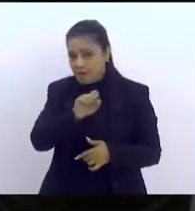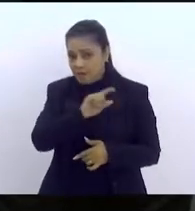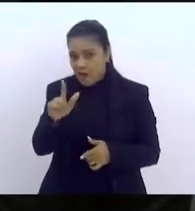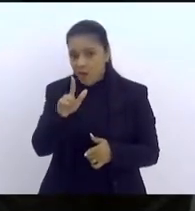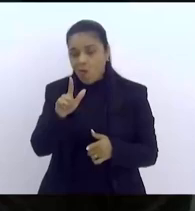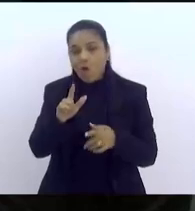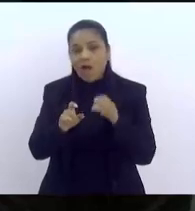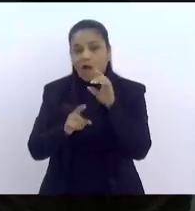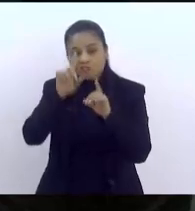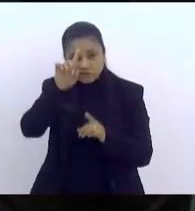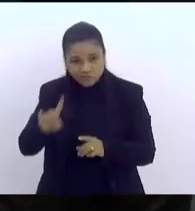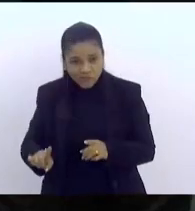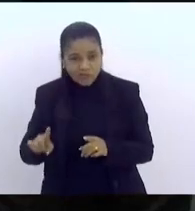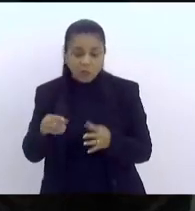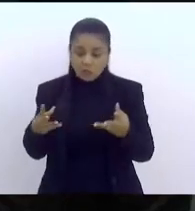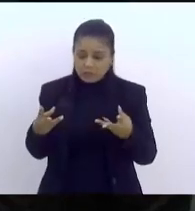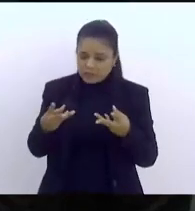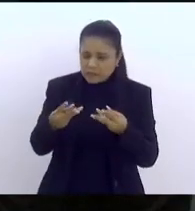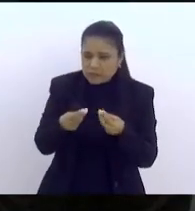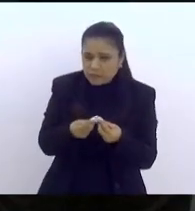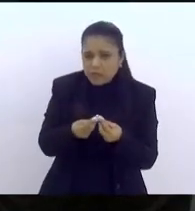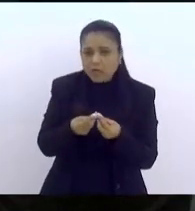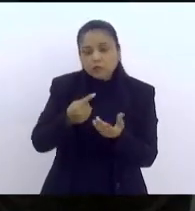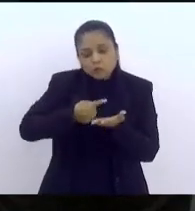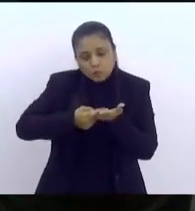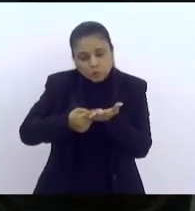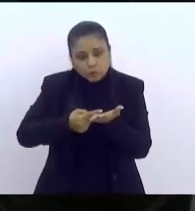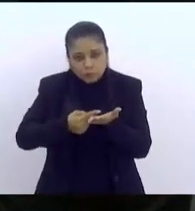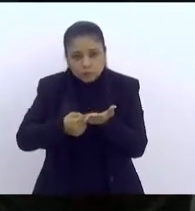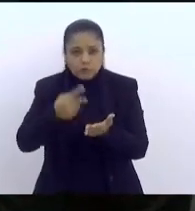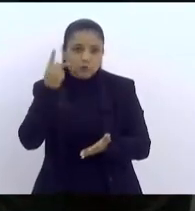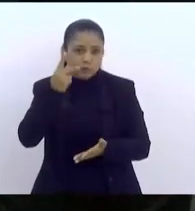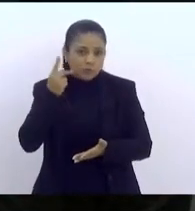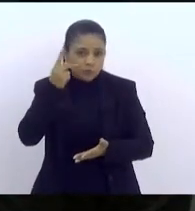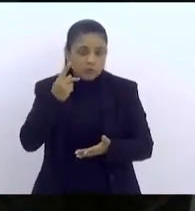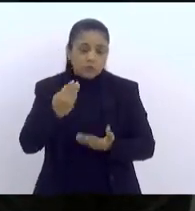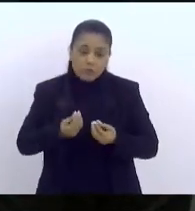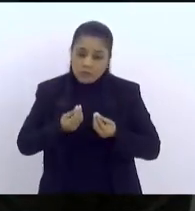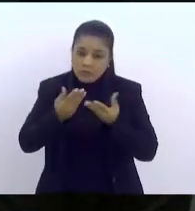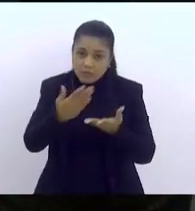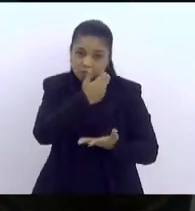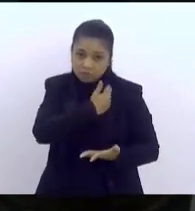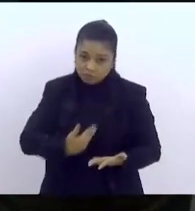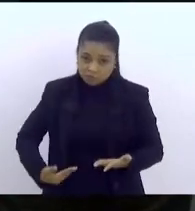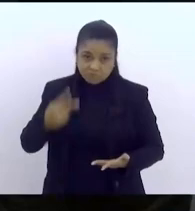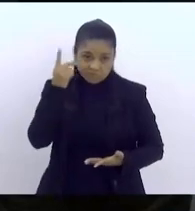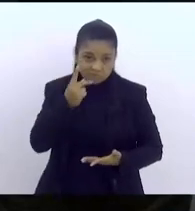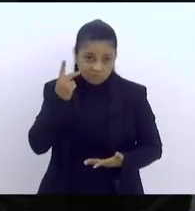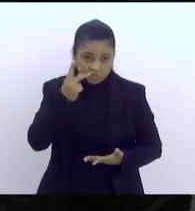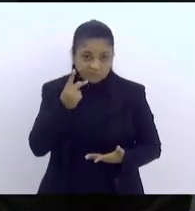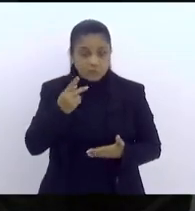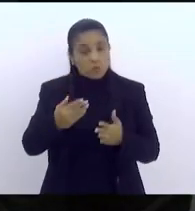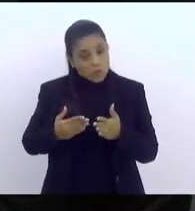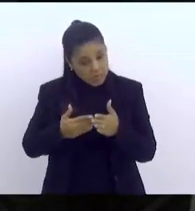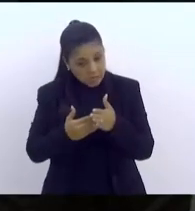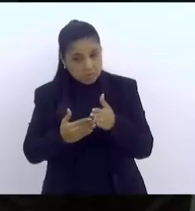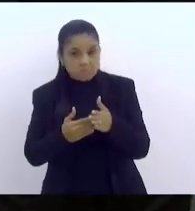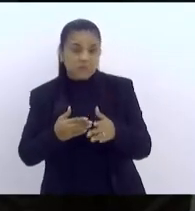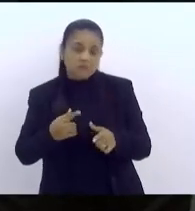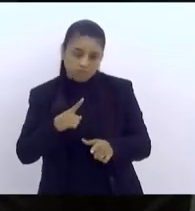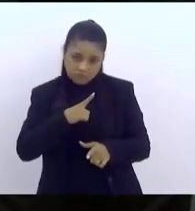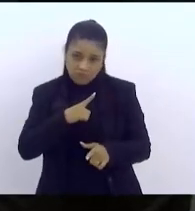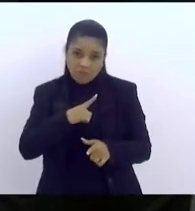por sensibilidade ou por compromisso político, entregam política pública, ainda que com as suas limitações ou